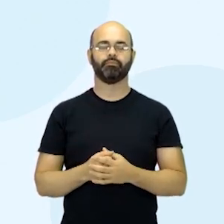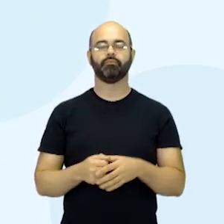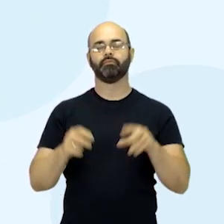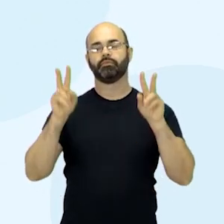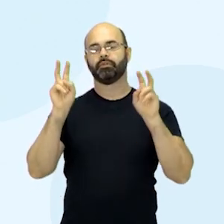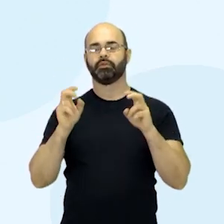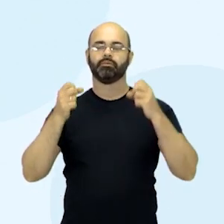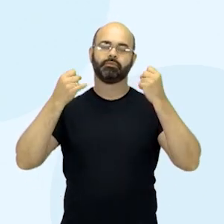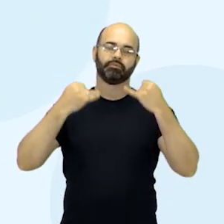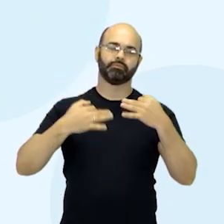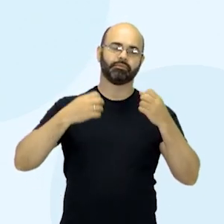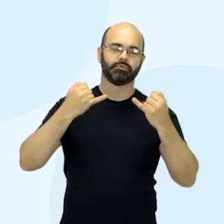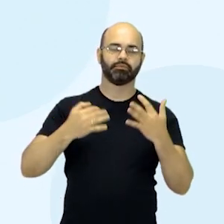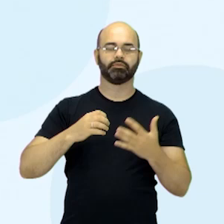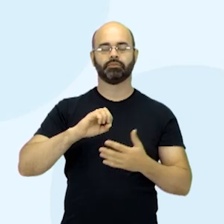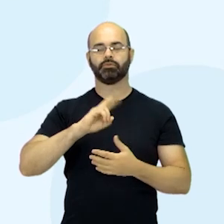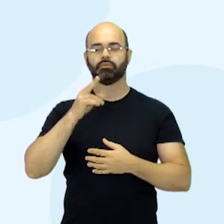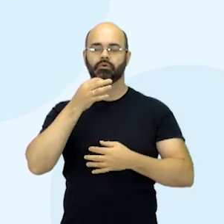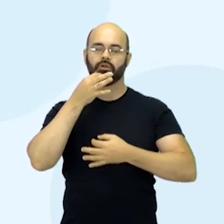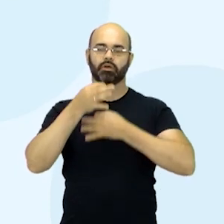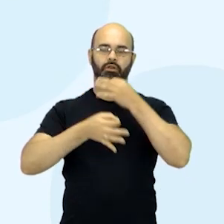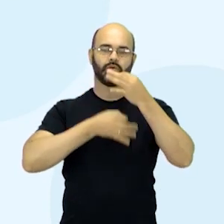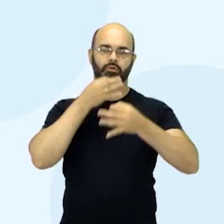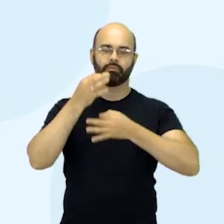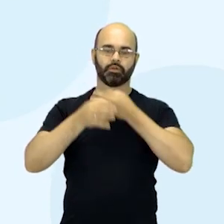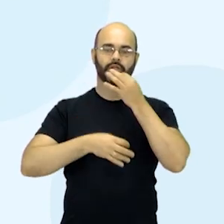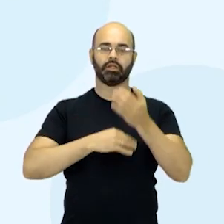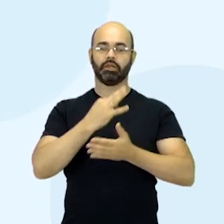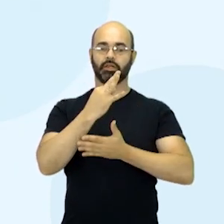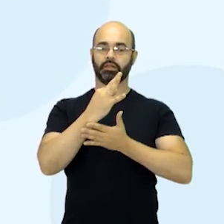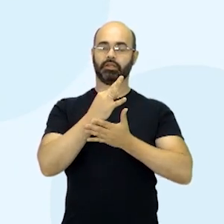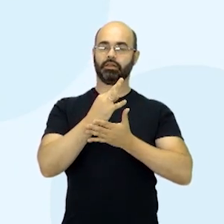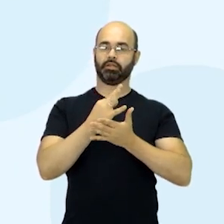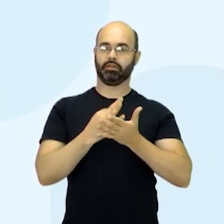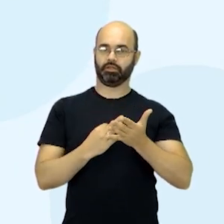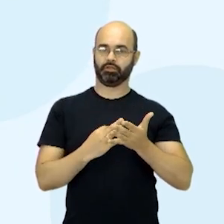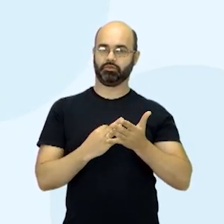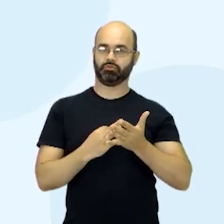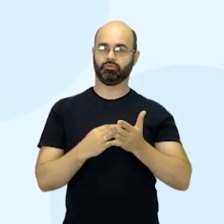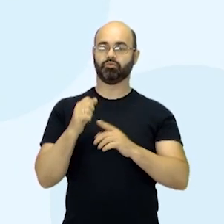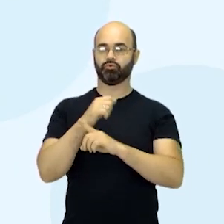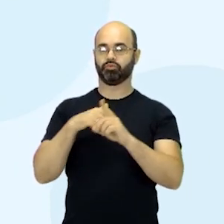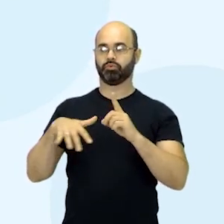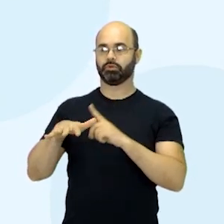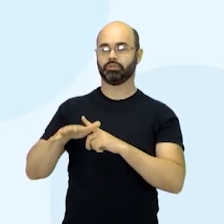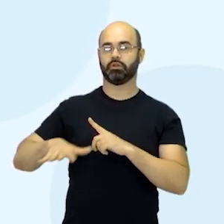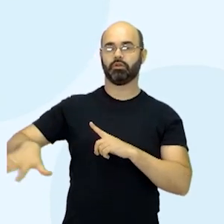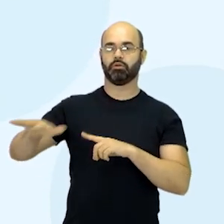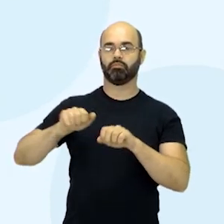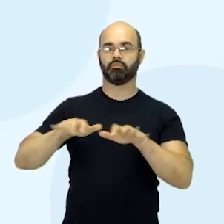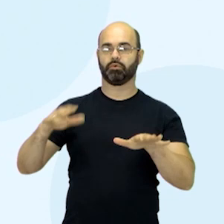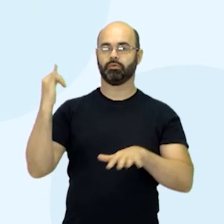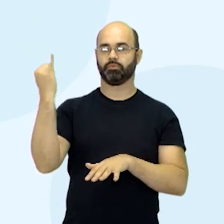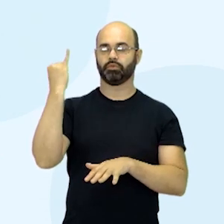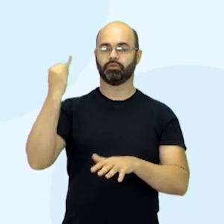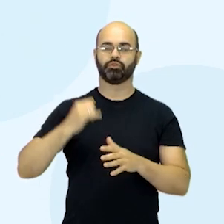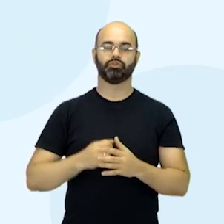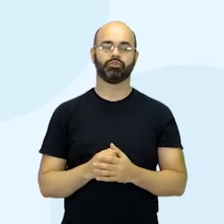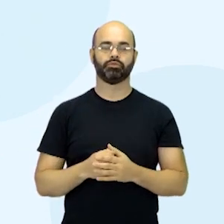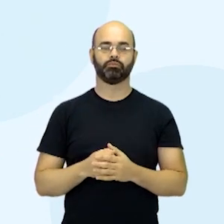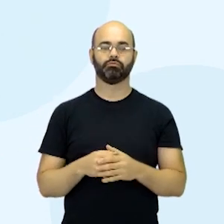explicações e ou argumentos em texto de relevância social, refletir sobre a temática central do